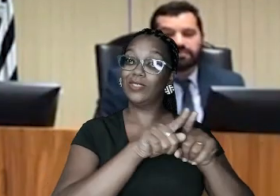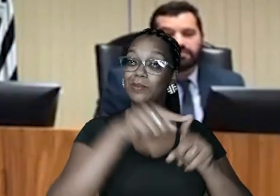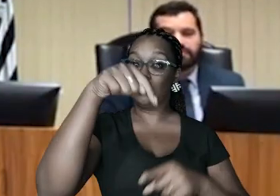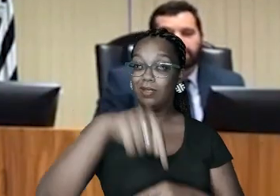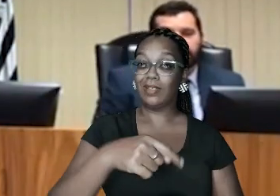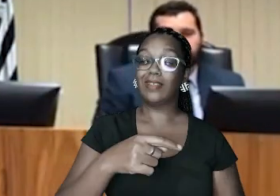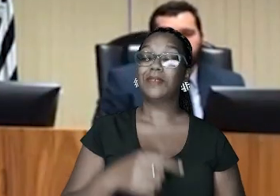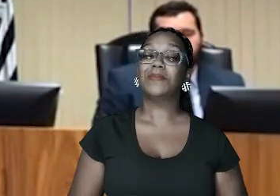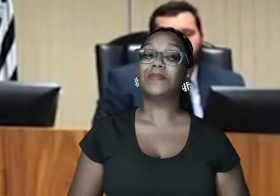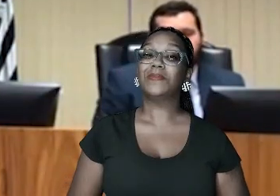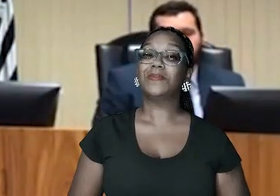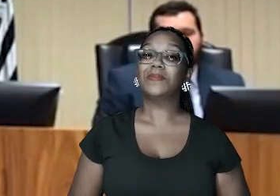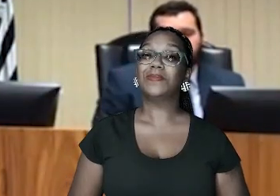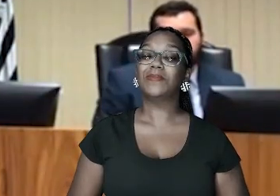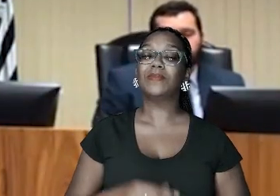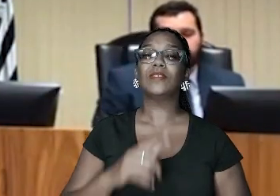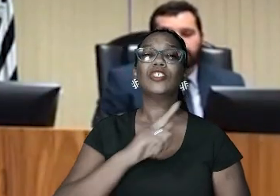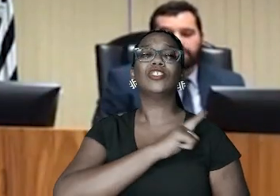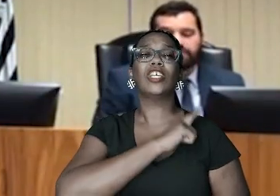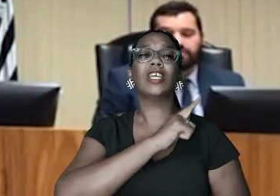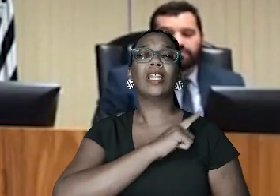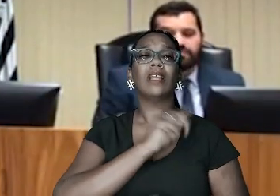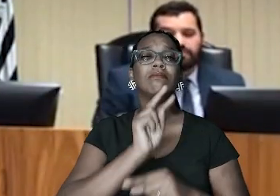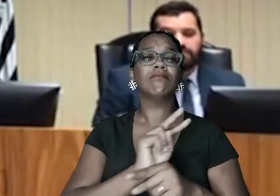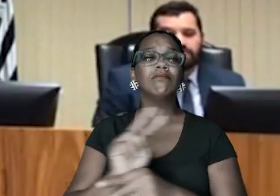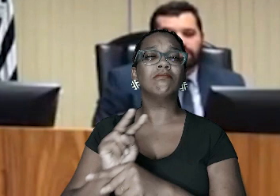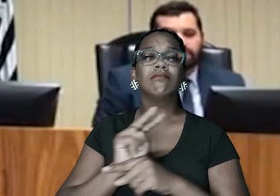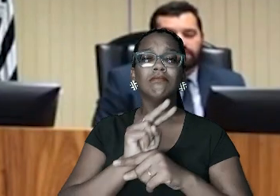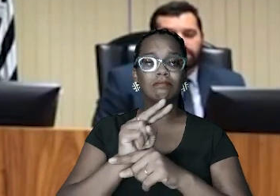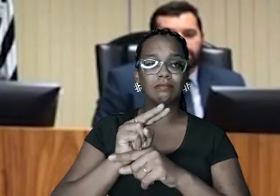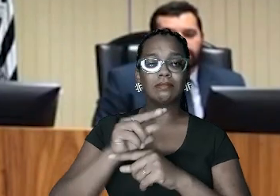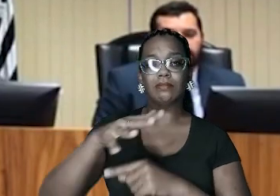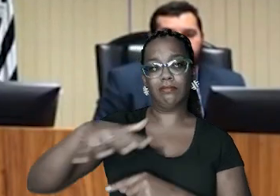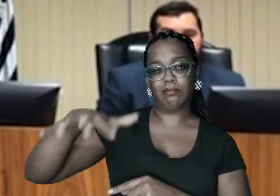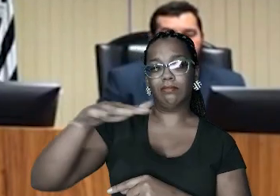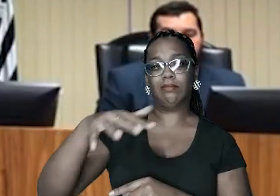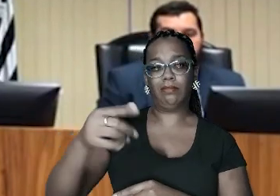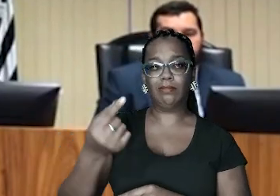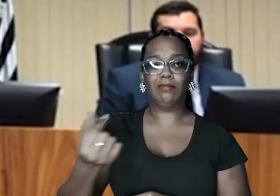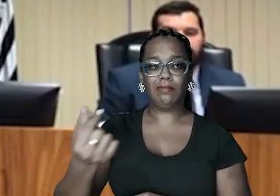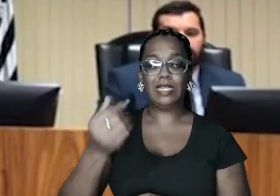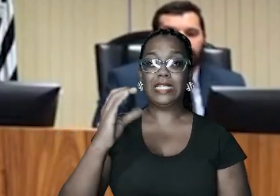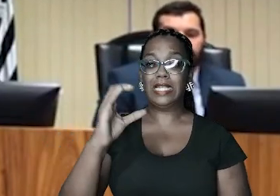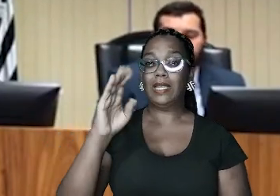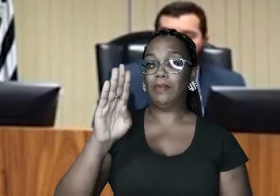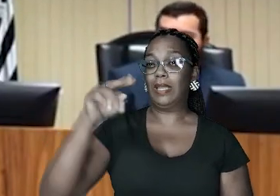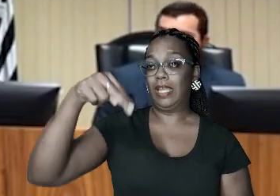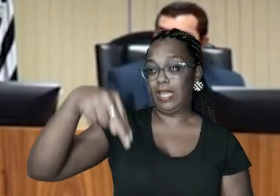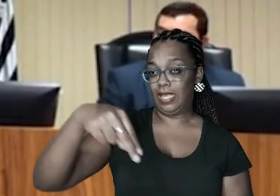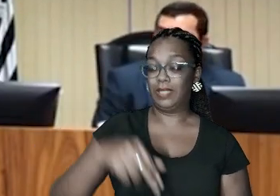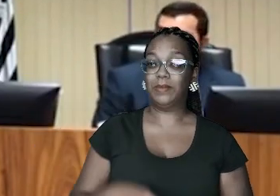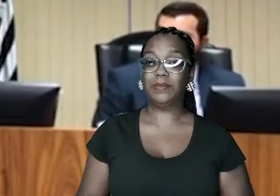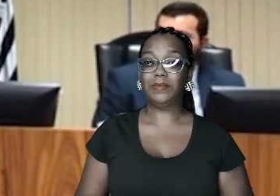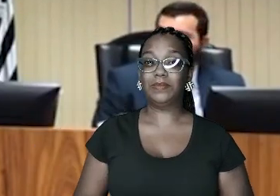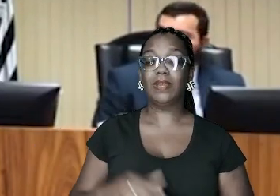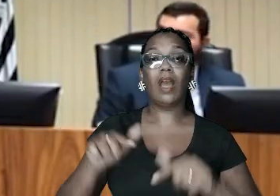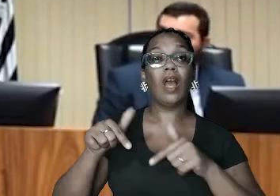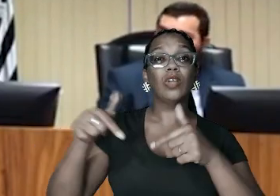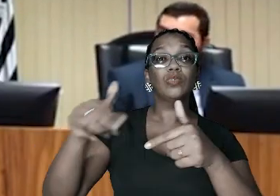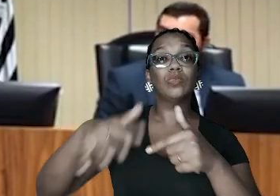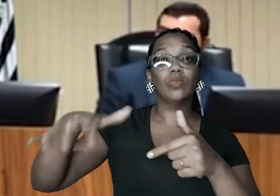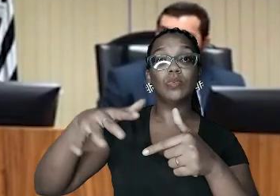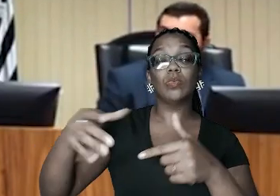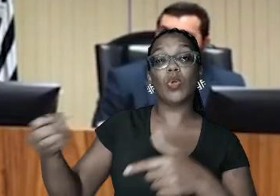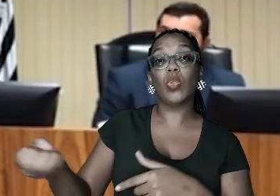pela Universidade Federal do Rio de Janeiro gerente que acompanhamento de mercado da CBN